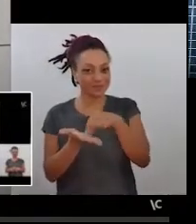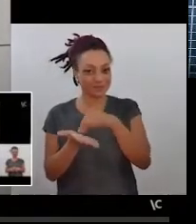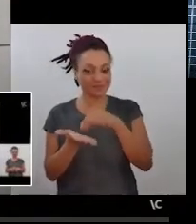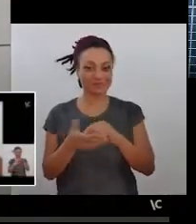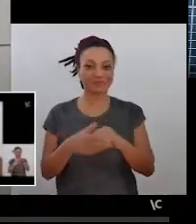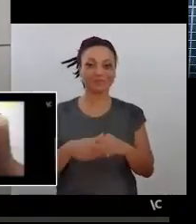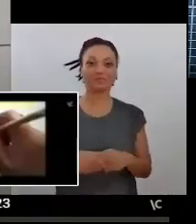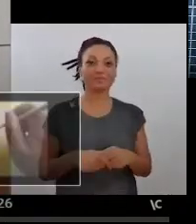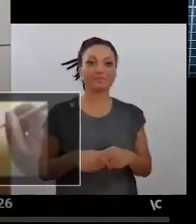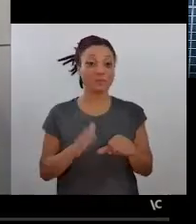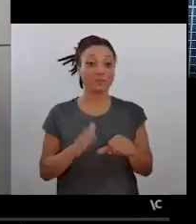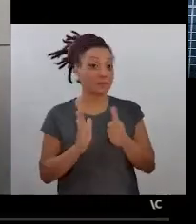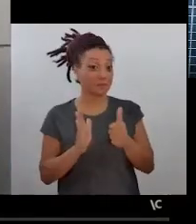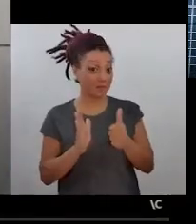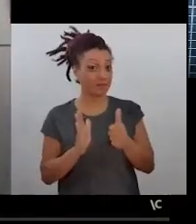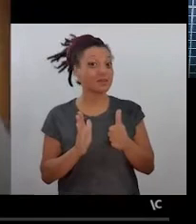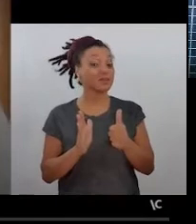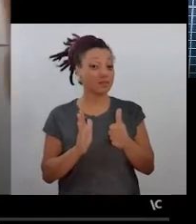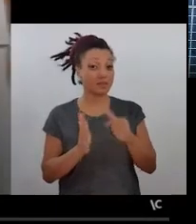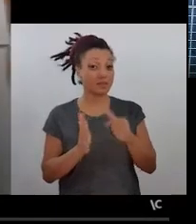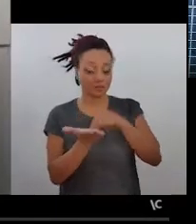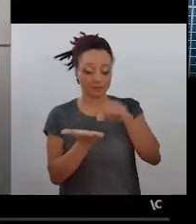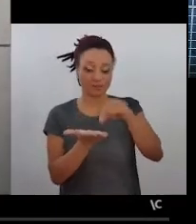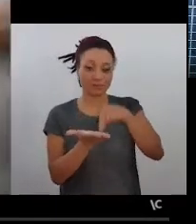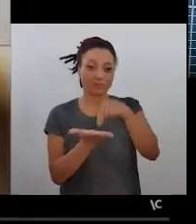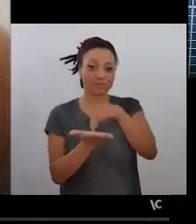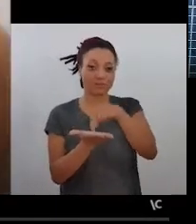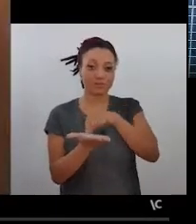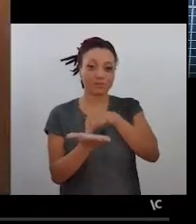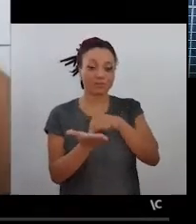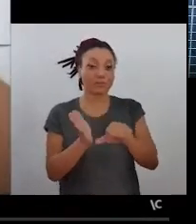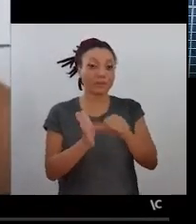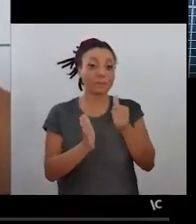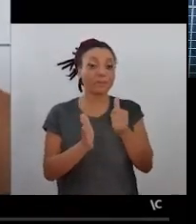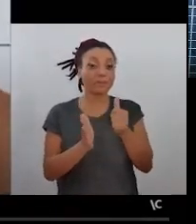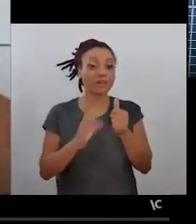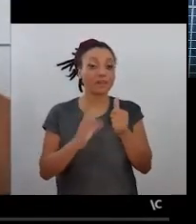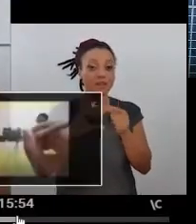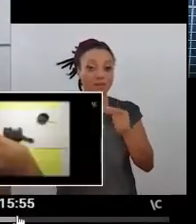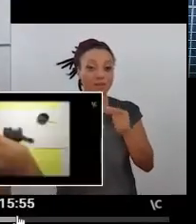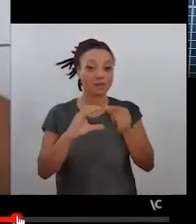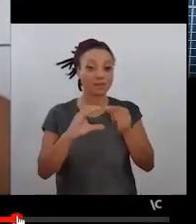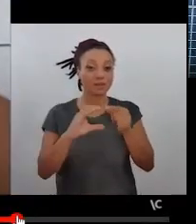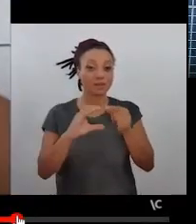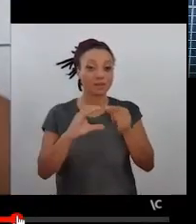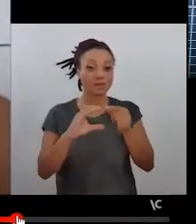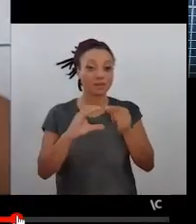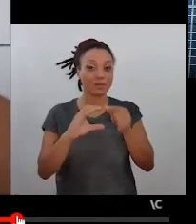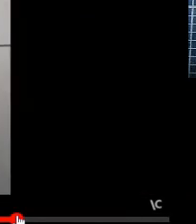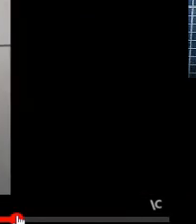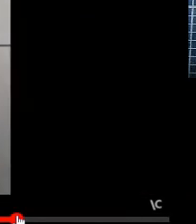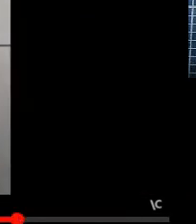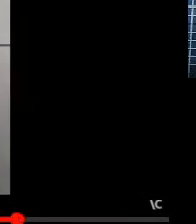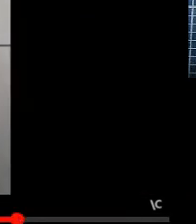ideia. Só tô adiantando para a gente não perder muito tempo, tá? Ó que legal. Ela tá usando com tinta,